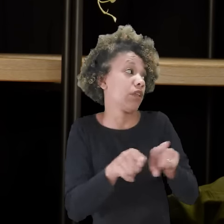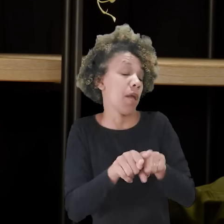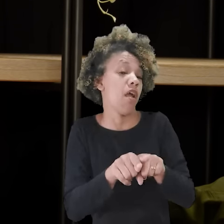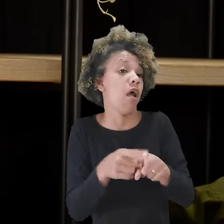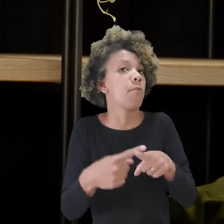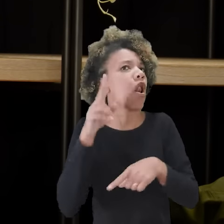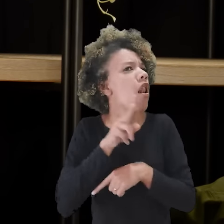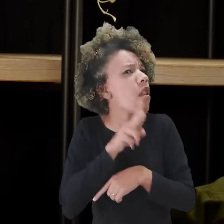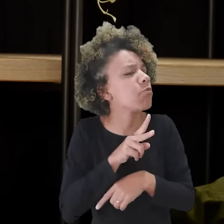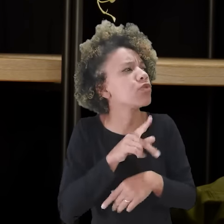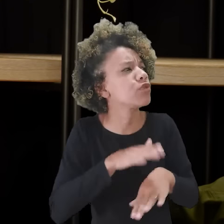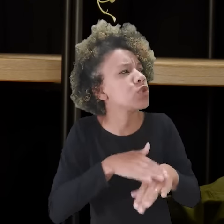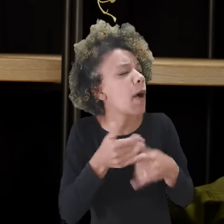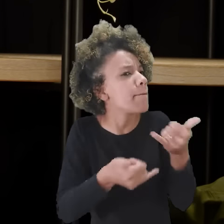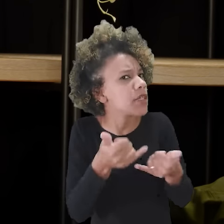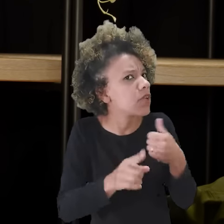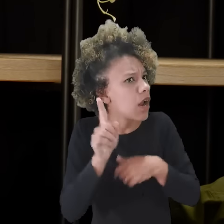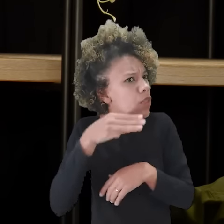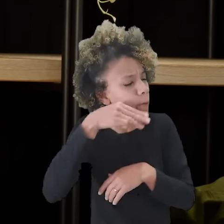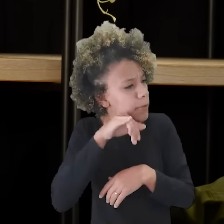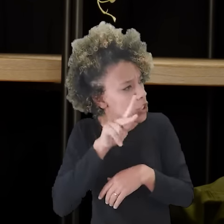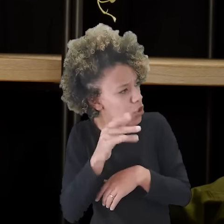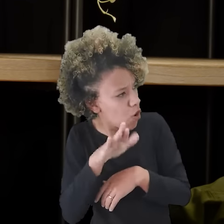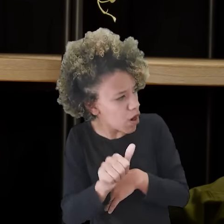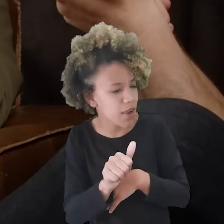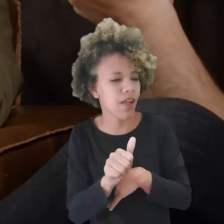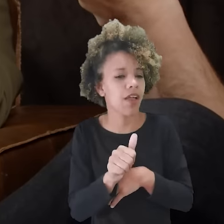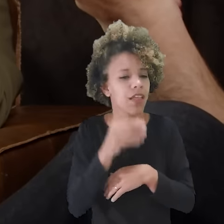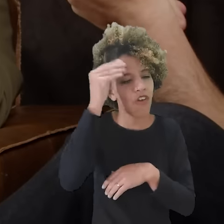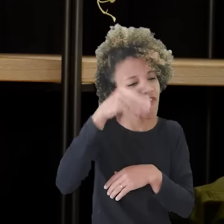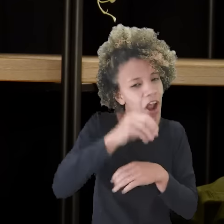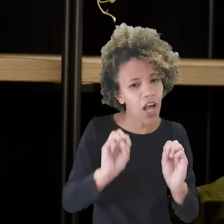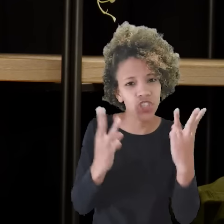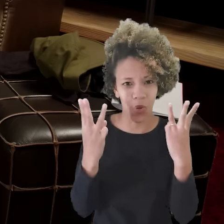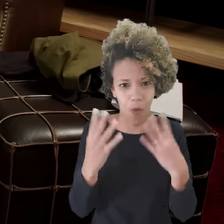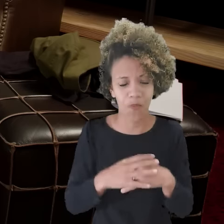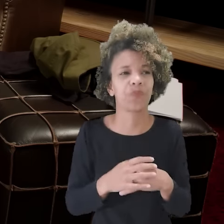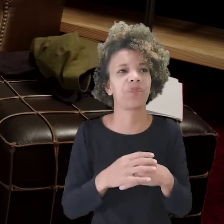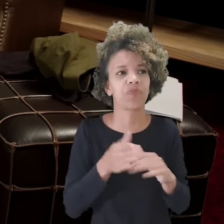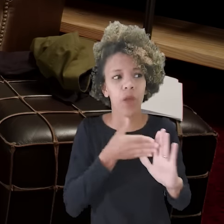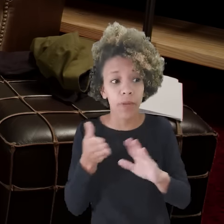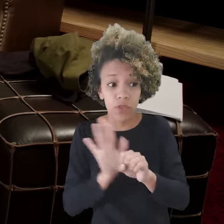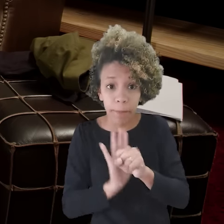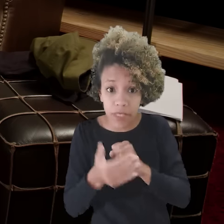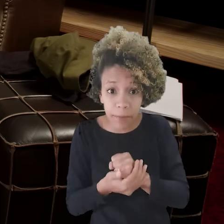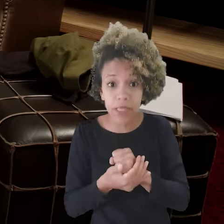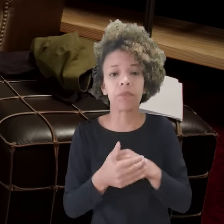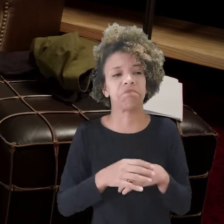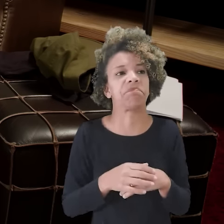eu me lembro que uma vez a gente fez uma cadeira lá no minhoca que era o fraca show que tava no meio da pandemia